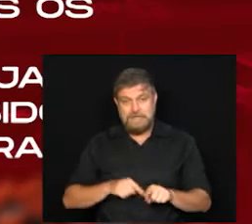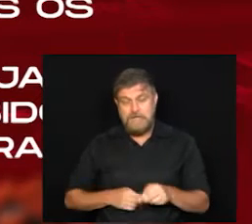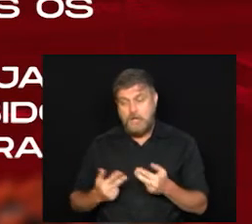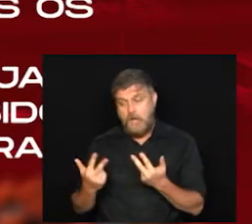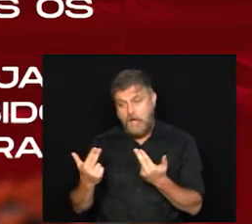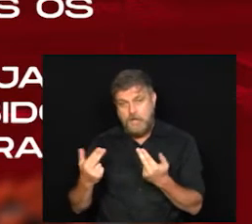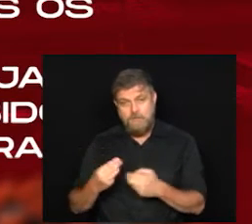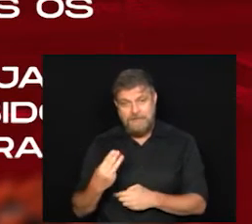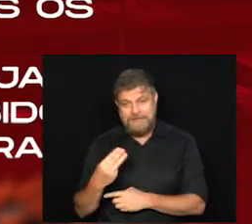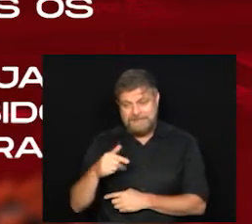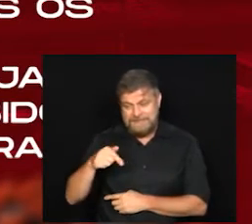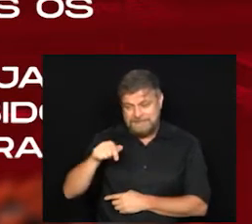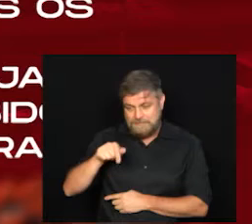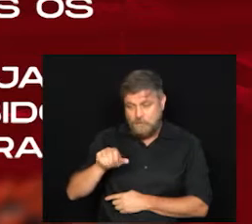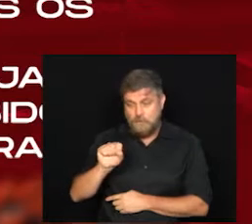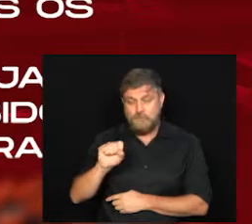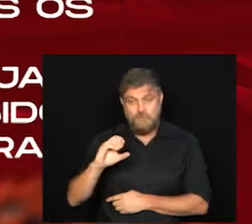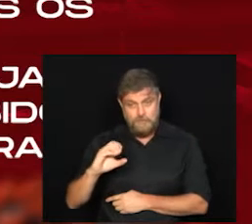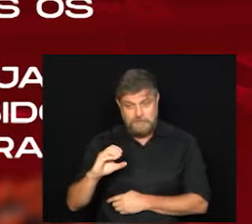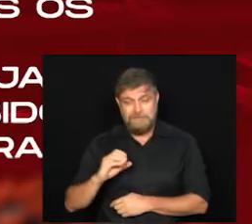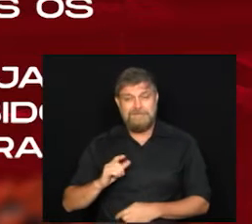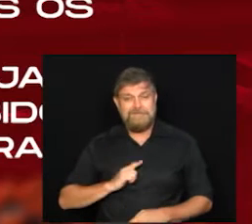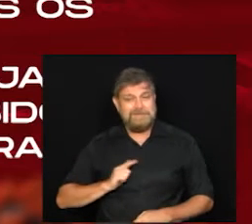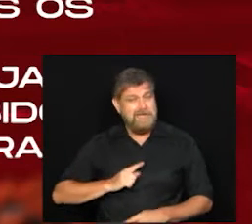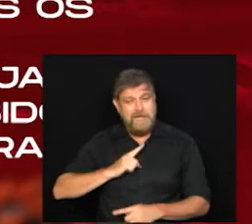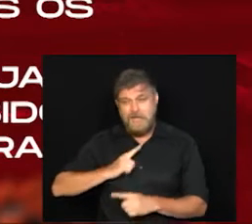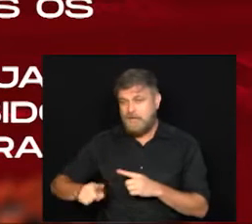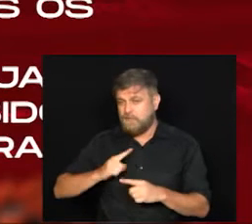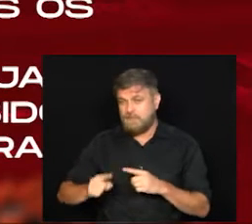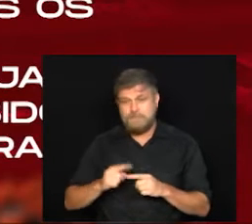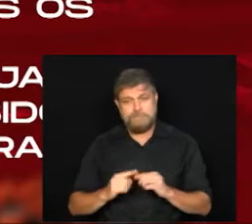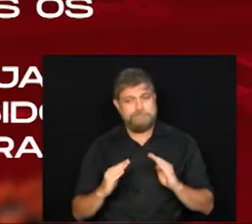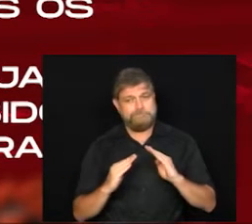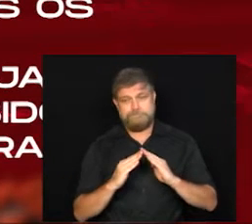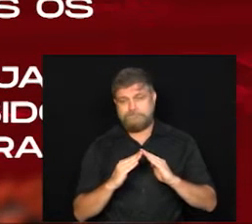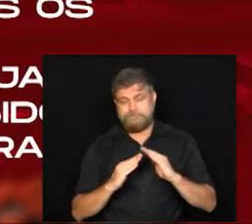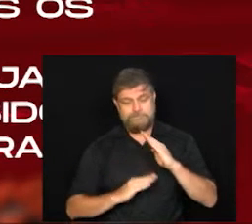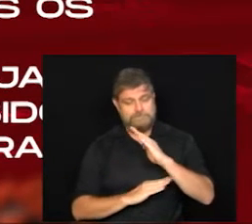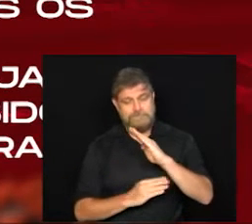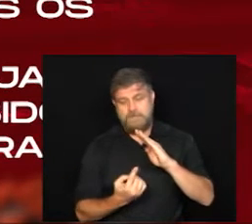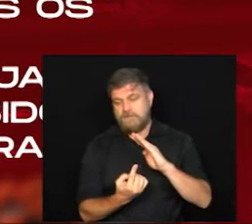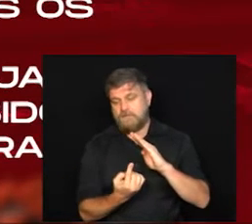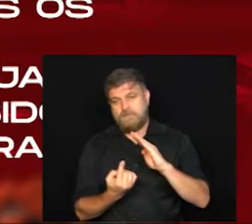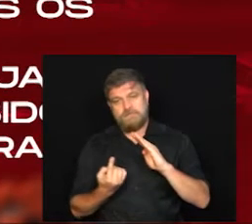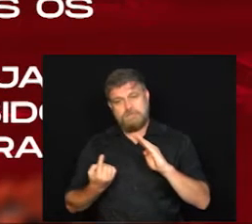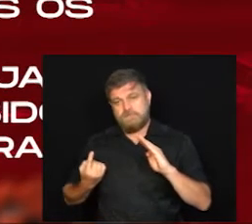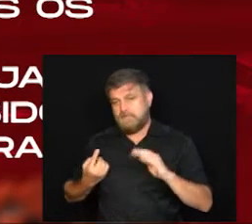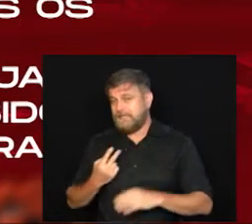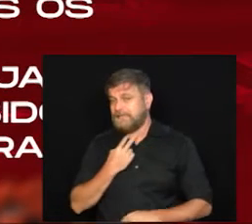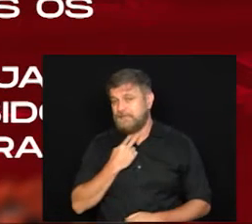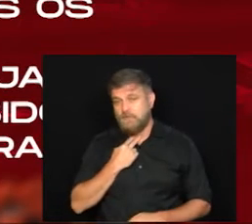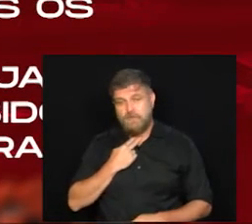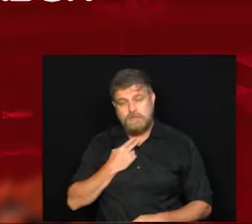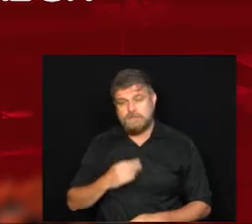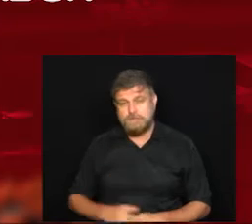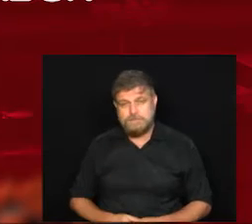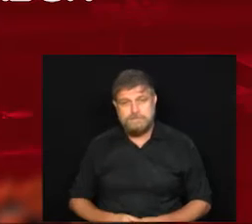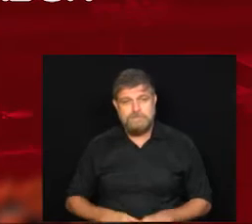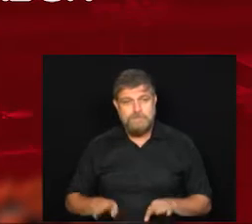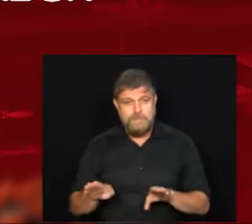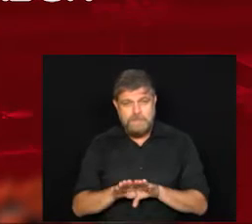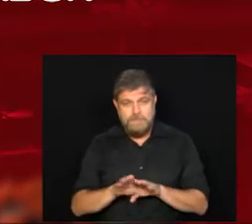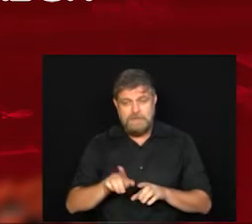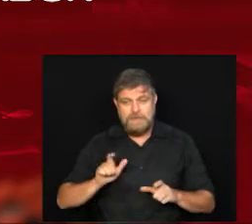a 37,8, será proibido o acesso às dependências da Câmara. Outra medida é que